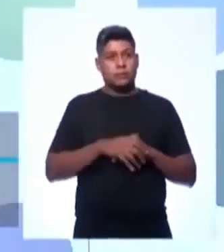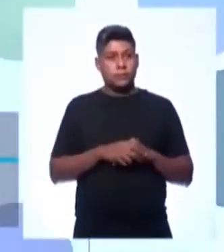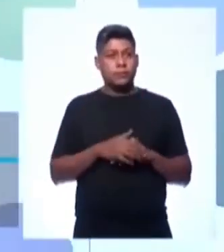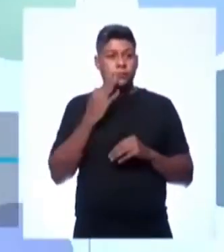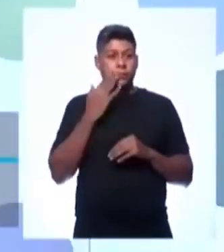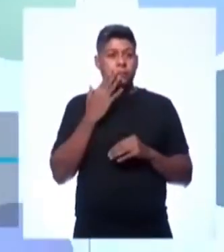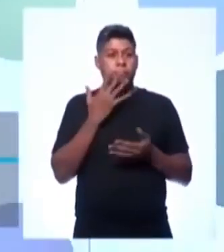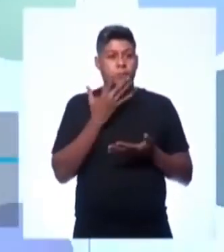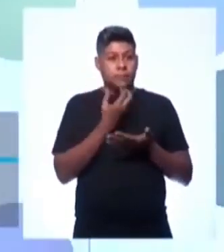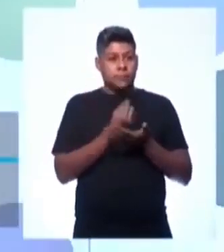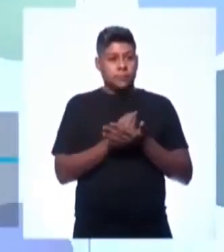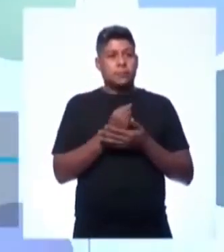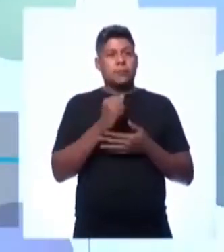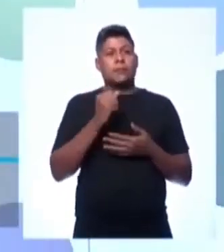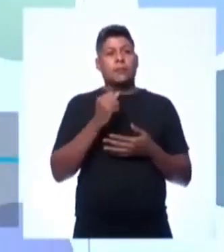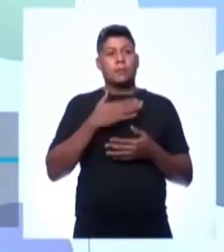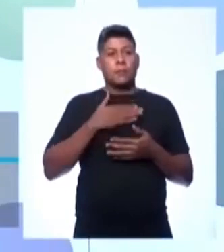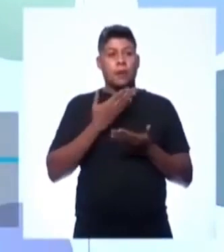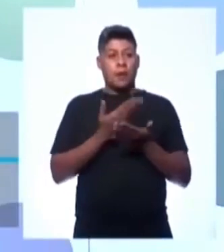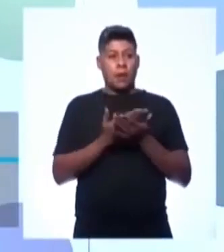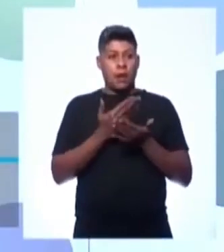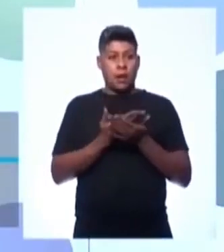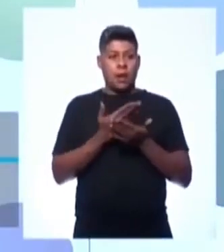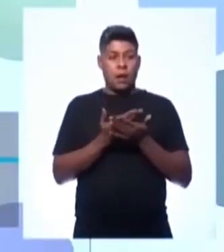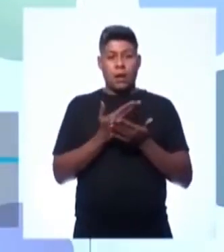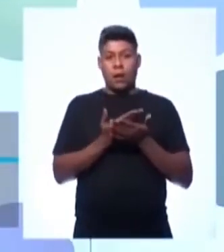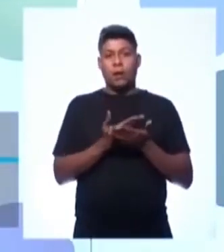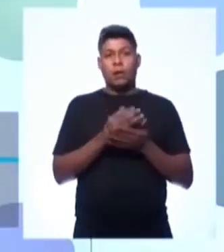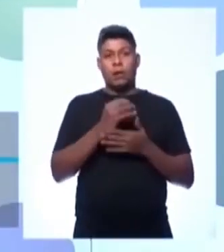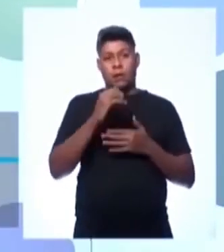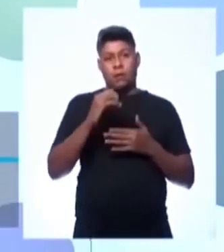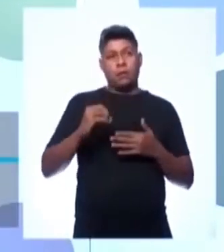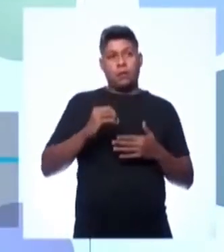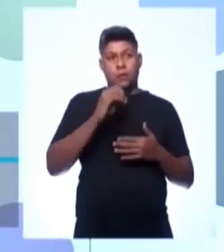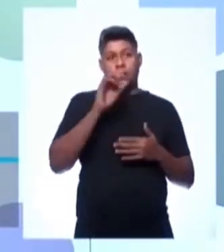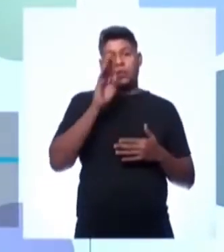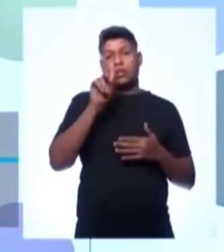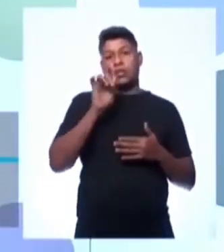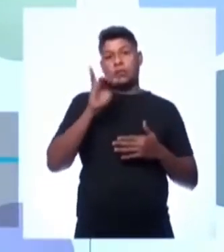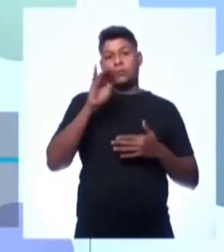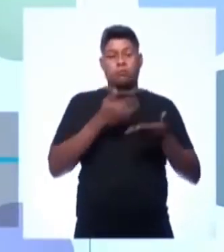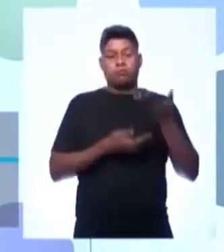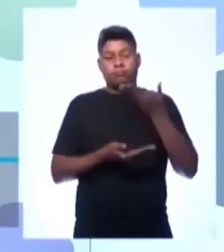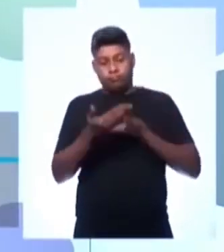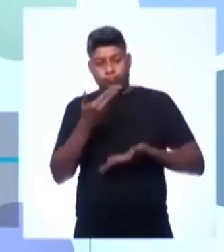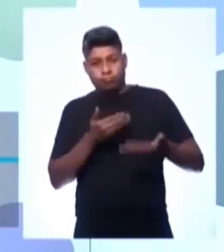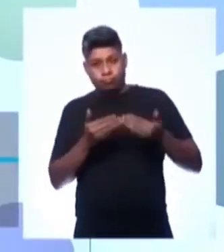seguir a gente lá no @minhasaulasonline e no @gibafísica